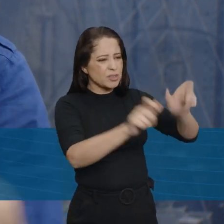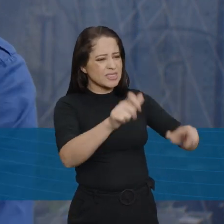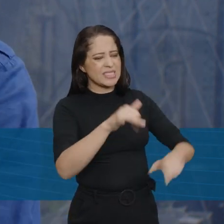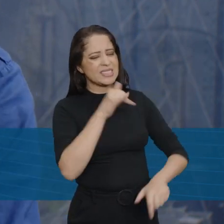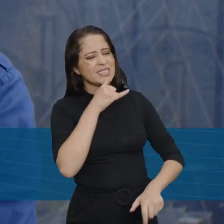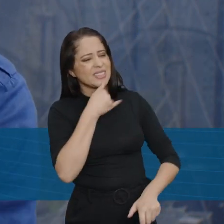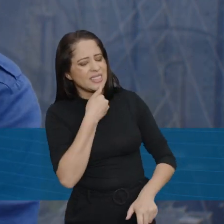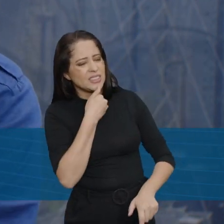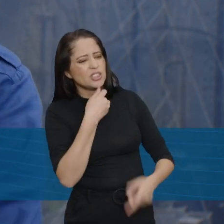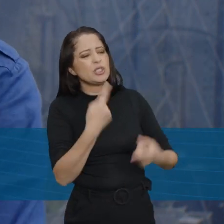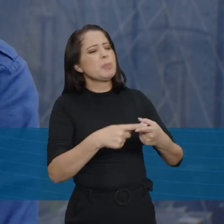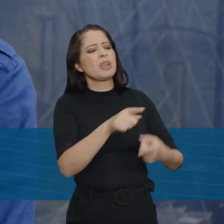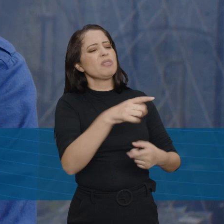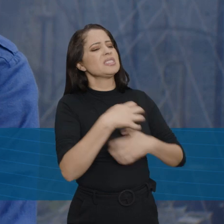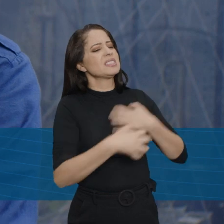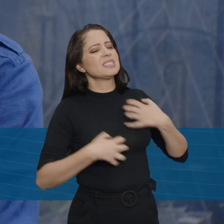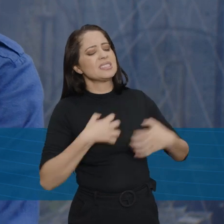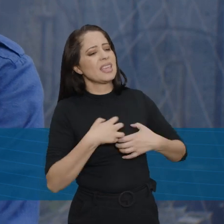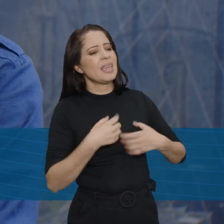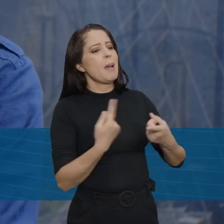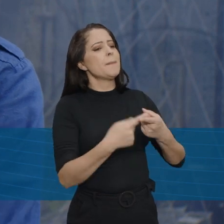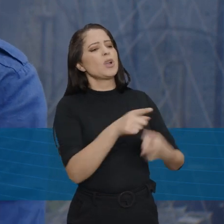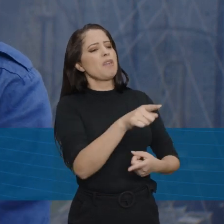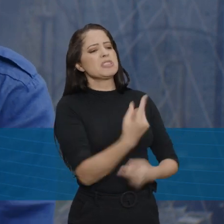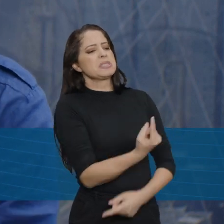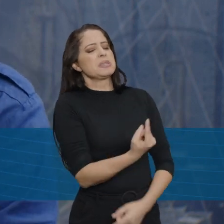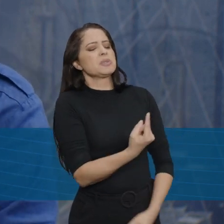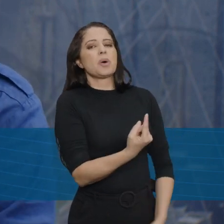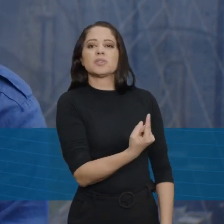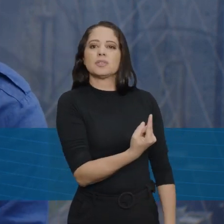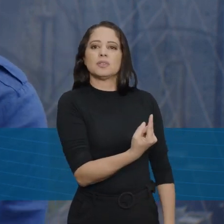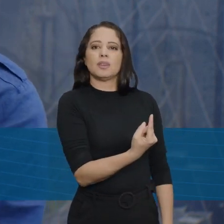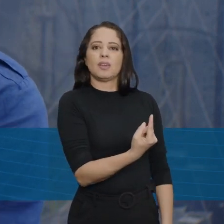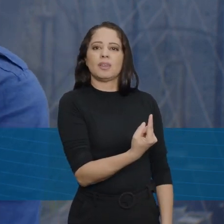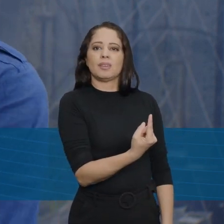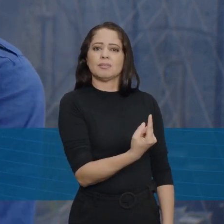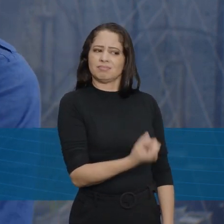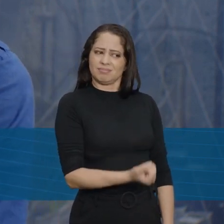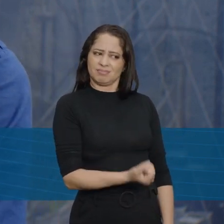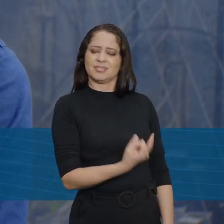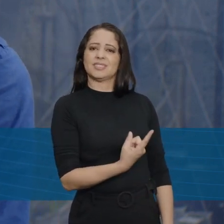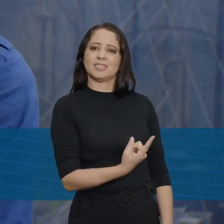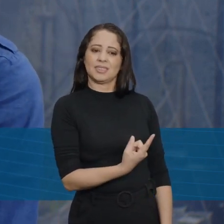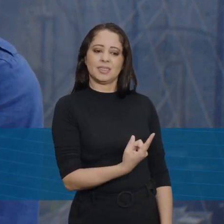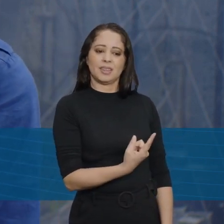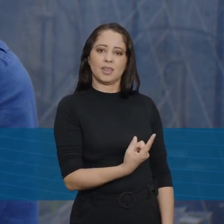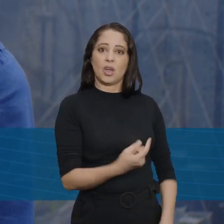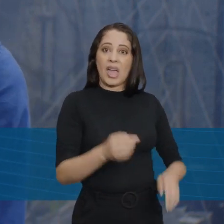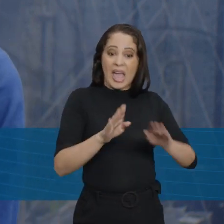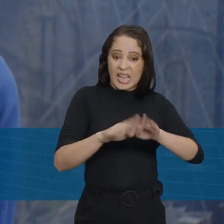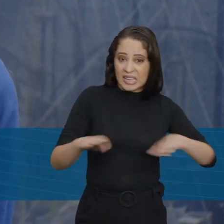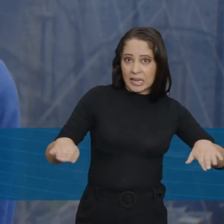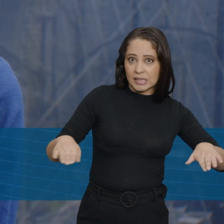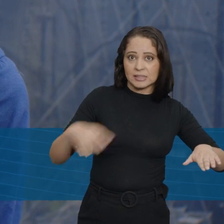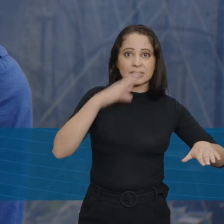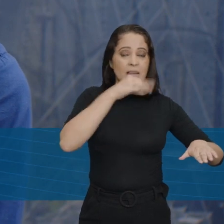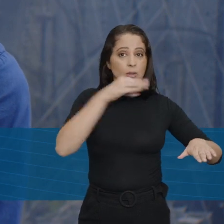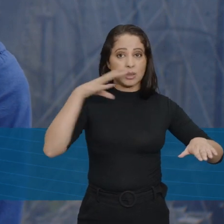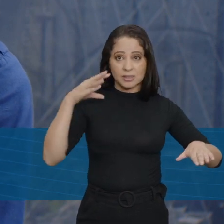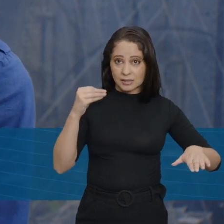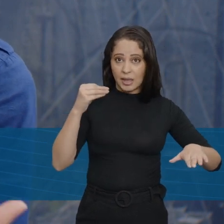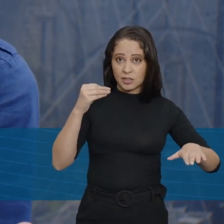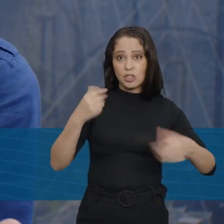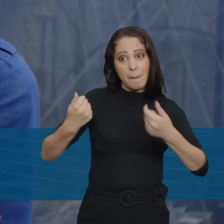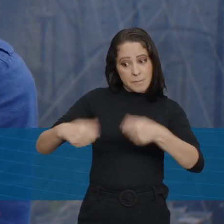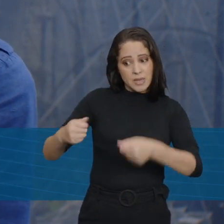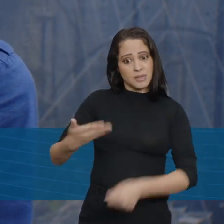tem tanta tristeza, né? Por que ele não tem amigos? É uma coisa estranha, se você pensar. Crianças e adolescentes, eles